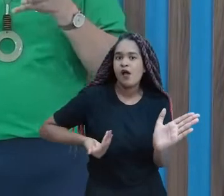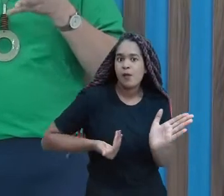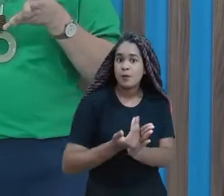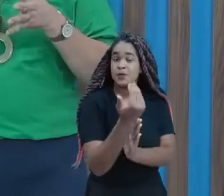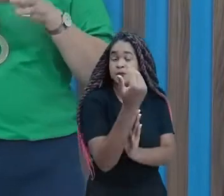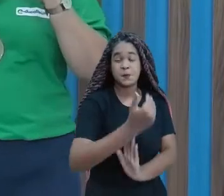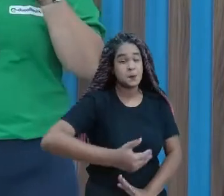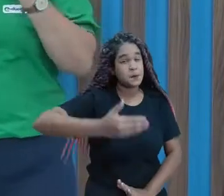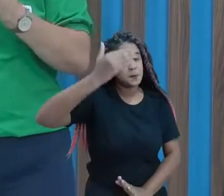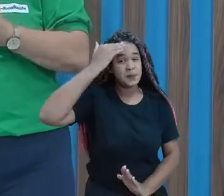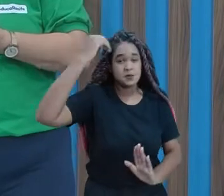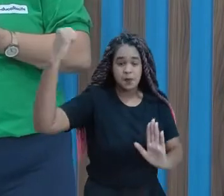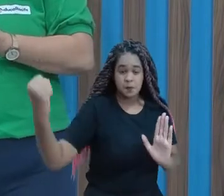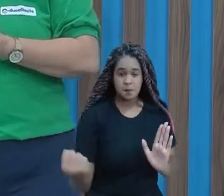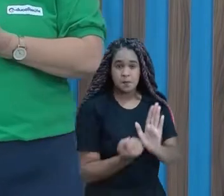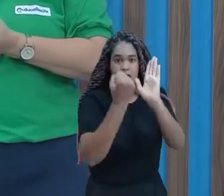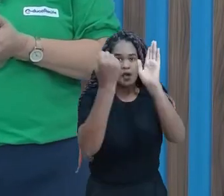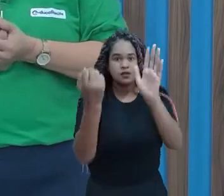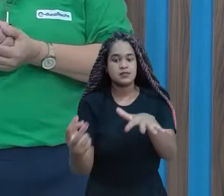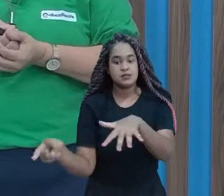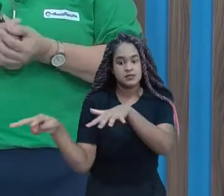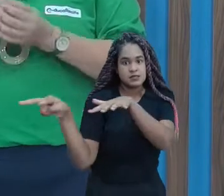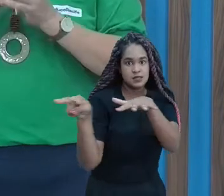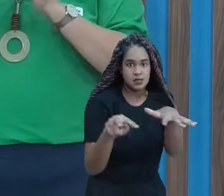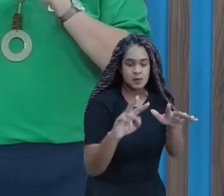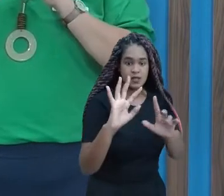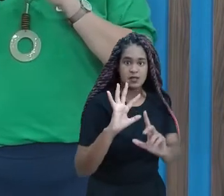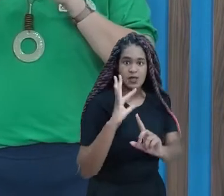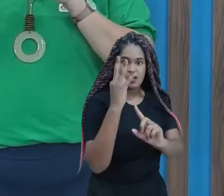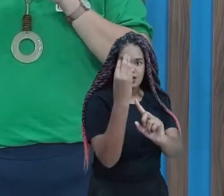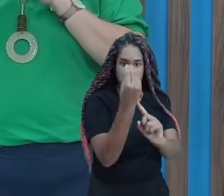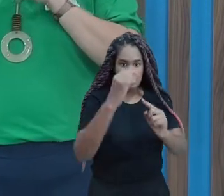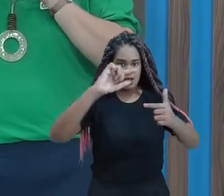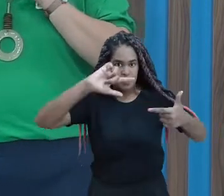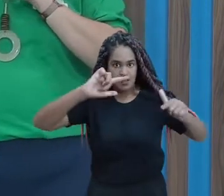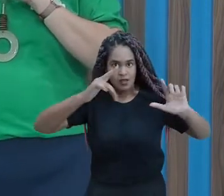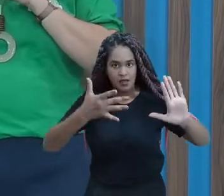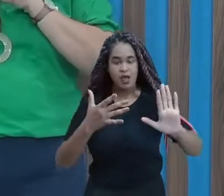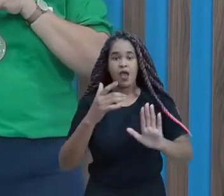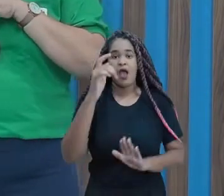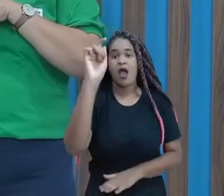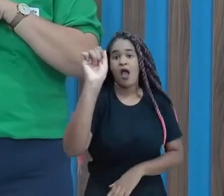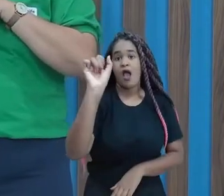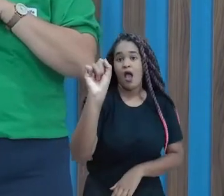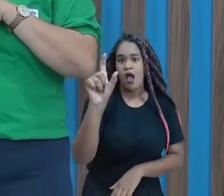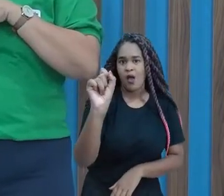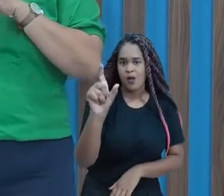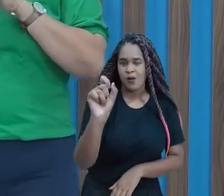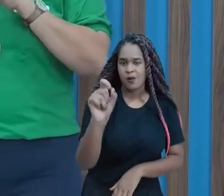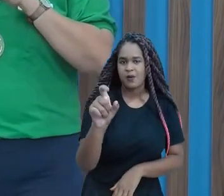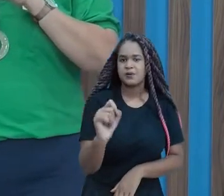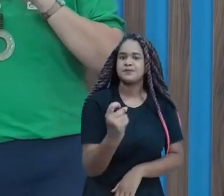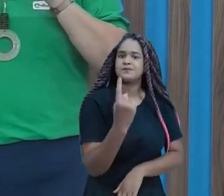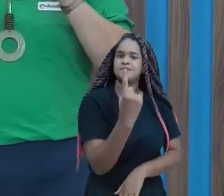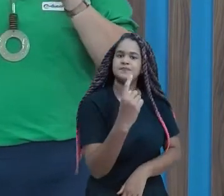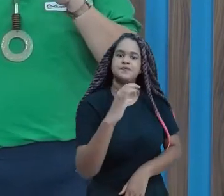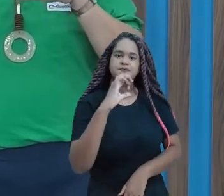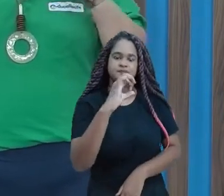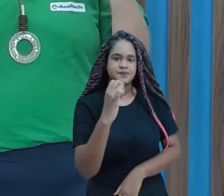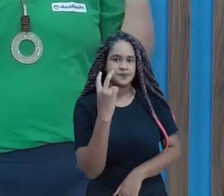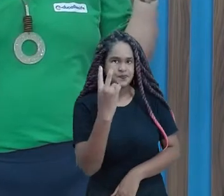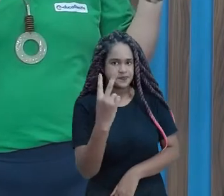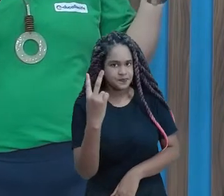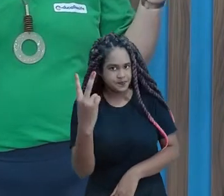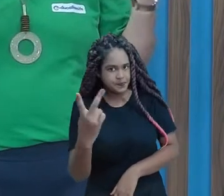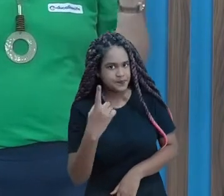marco inicial foi a Semana de Arte Moderna, né, que houve em agosto de 1922. Mas é interessante